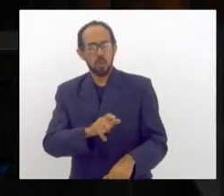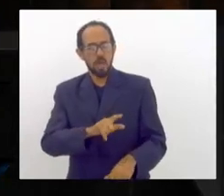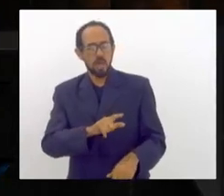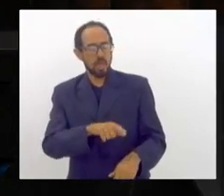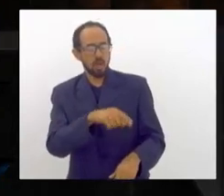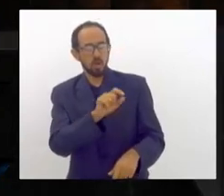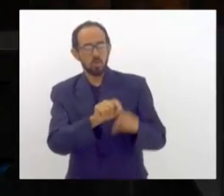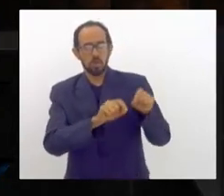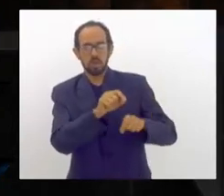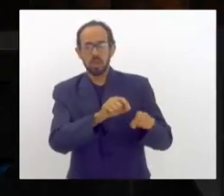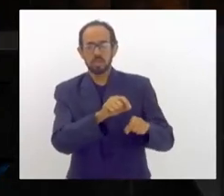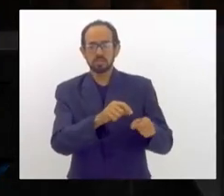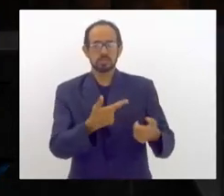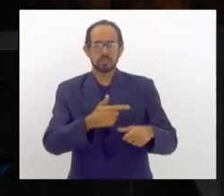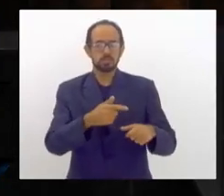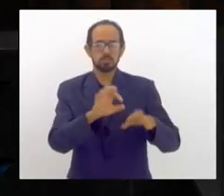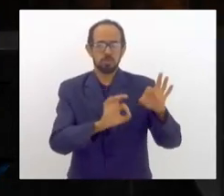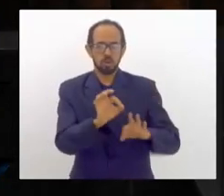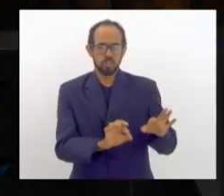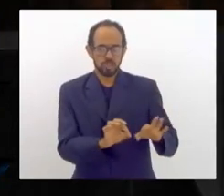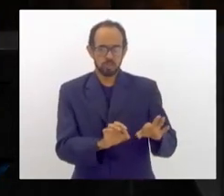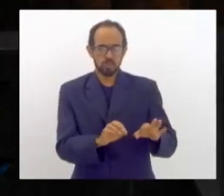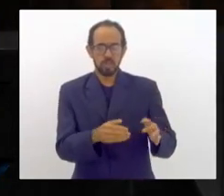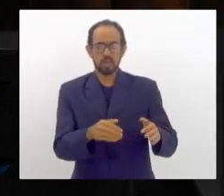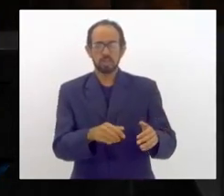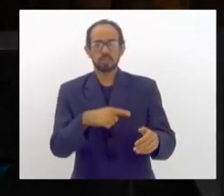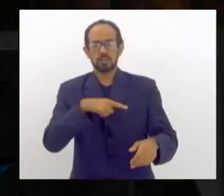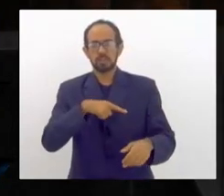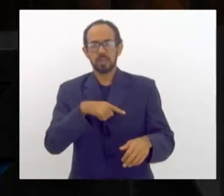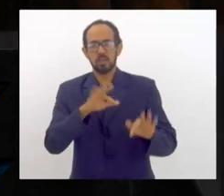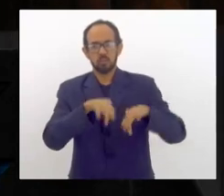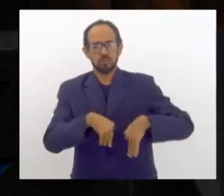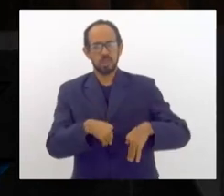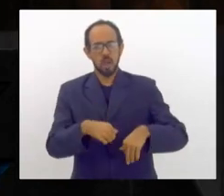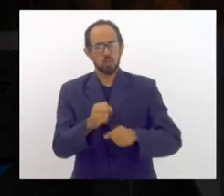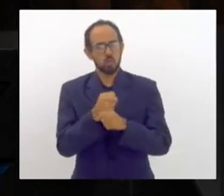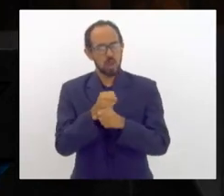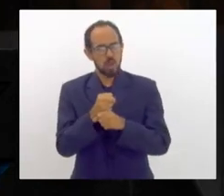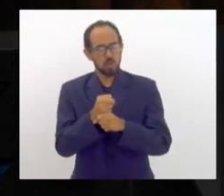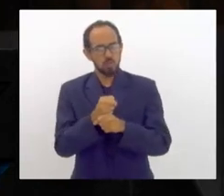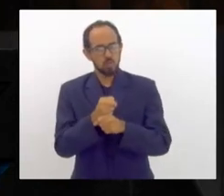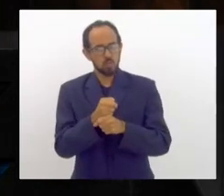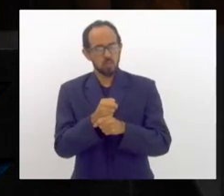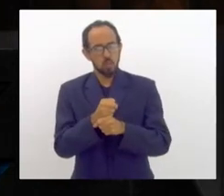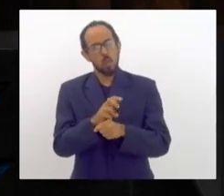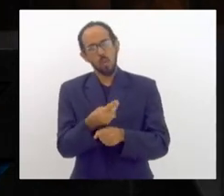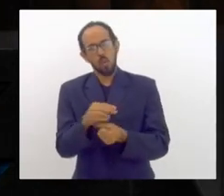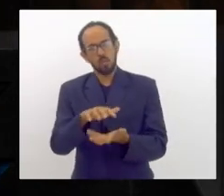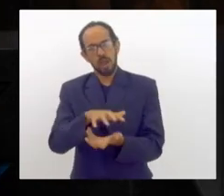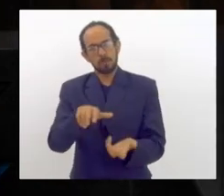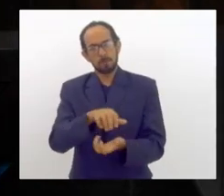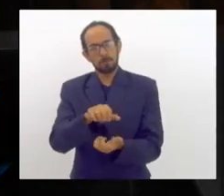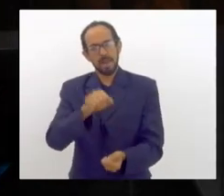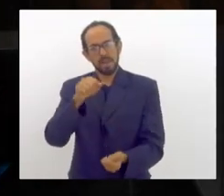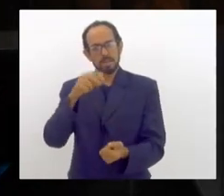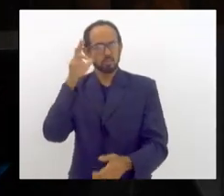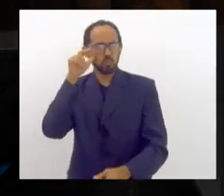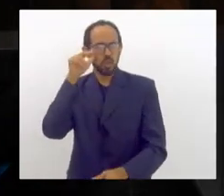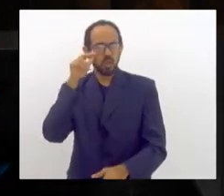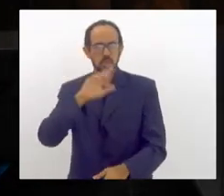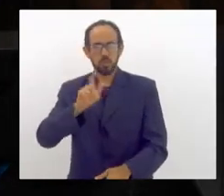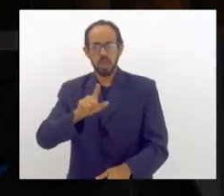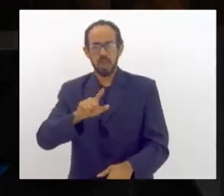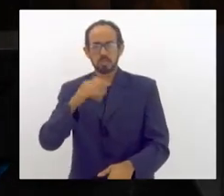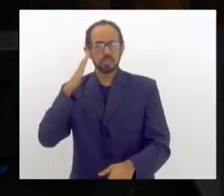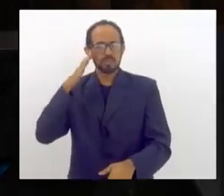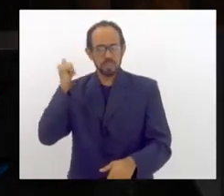que aparecem só no final de ano e na Páscoa. Chega de iludir as pessoas, chega de mentir. Sabe, a gente já sabe que a Xuxa não